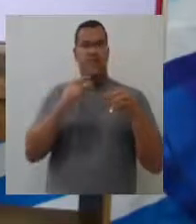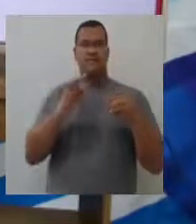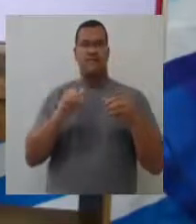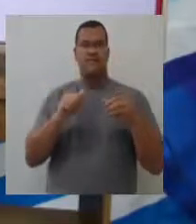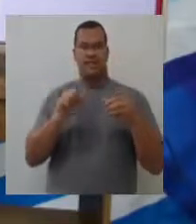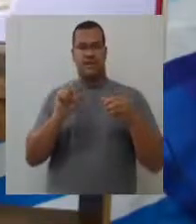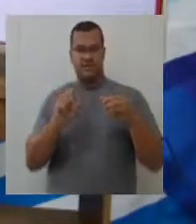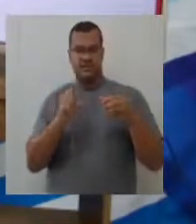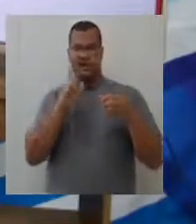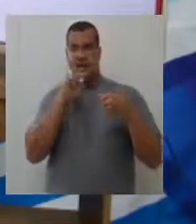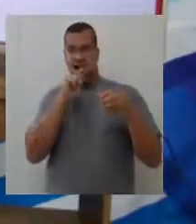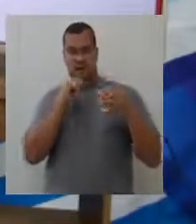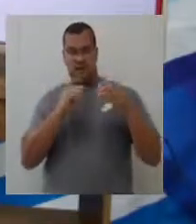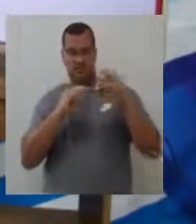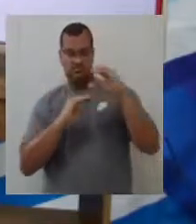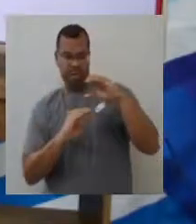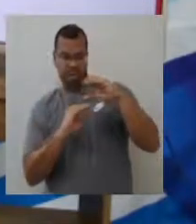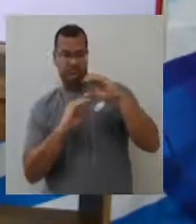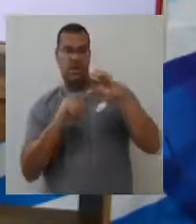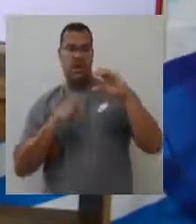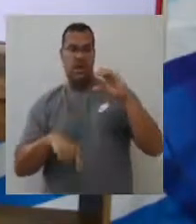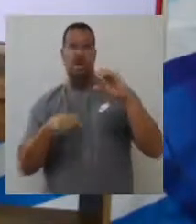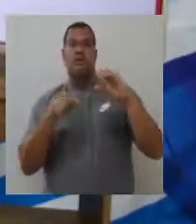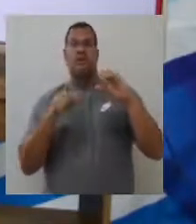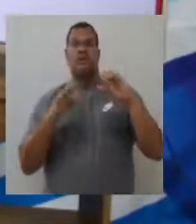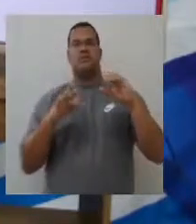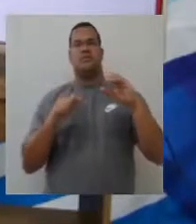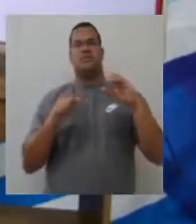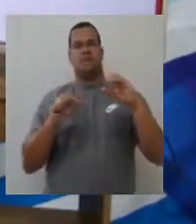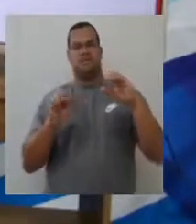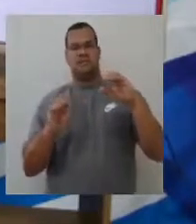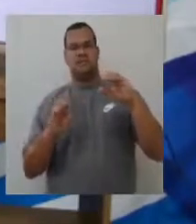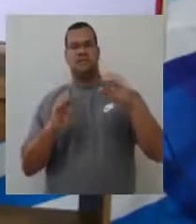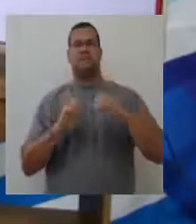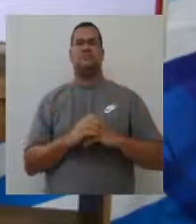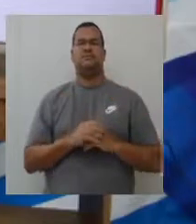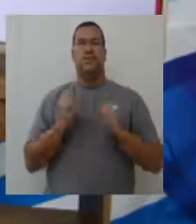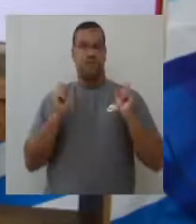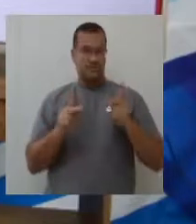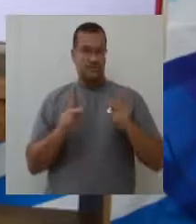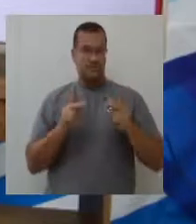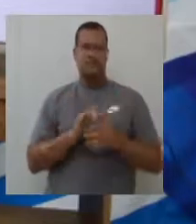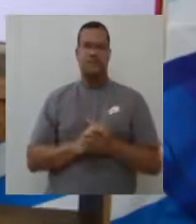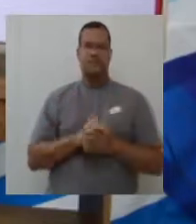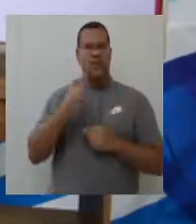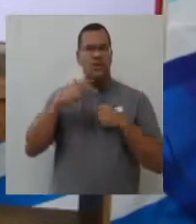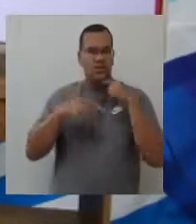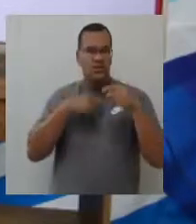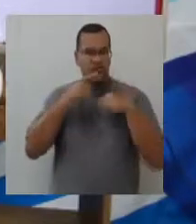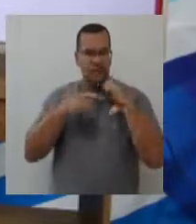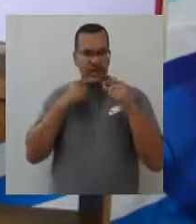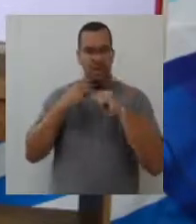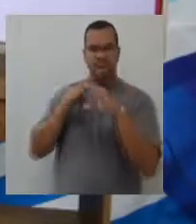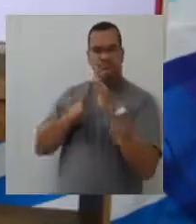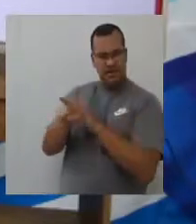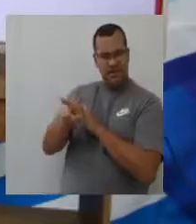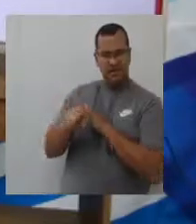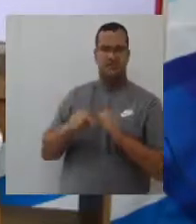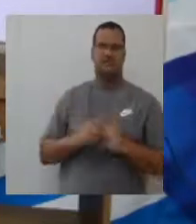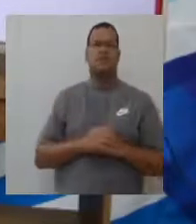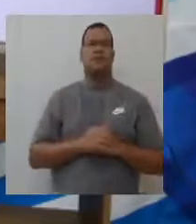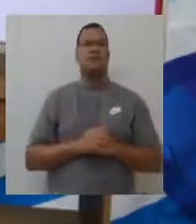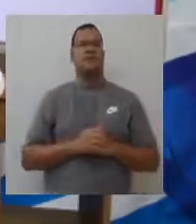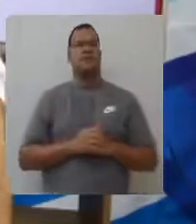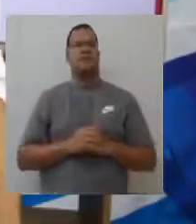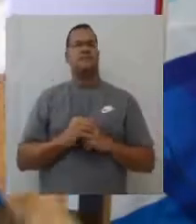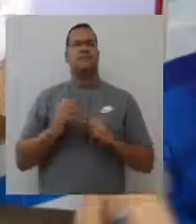da água, que se encontra nessa mistura heterogênea, é uma fase, ok? Alguma dúvida? Manda aí.